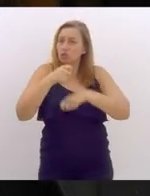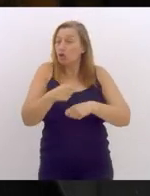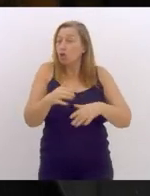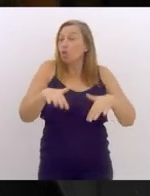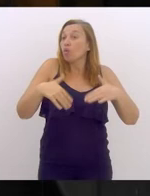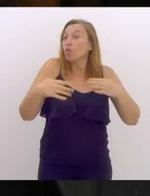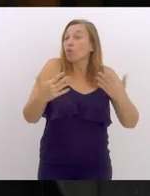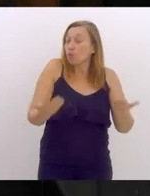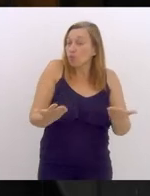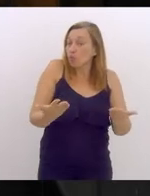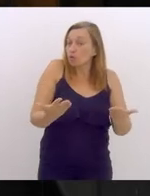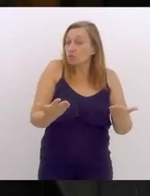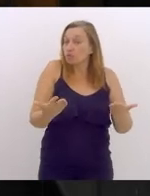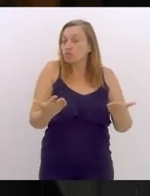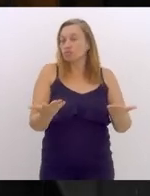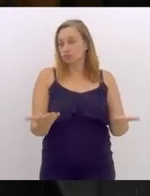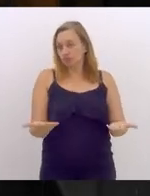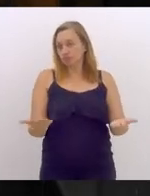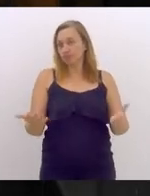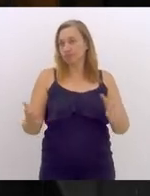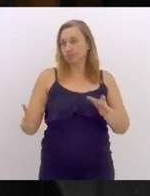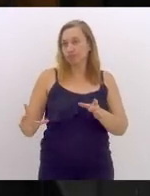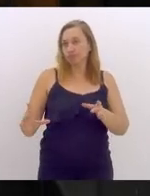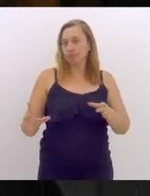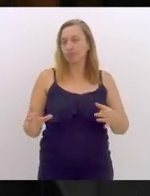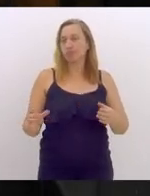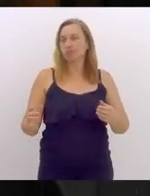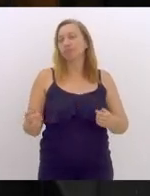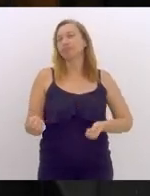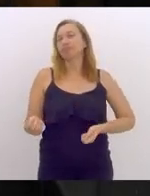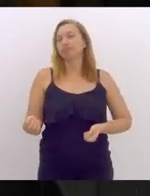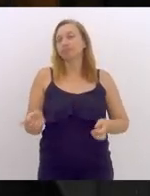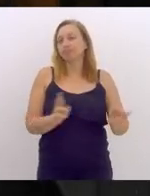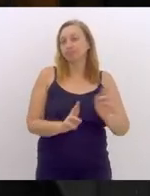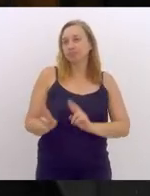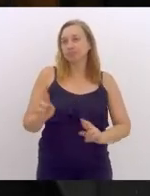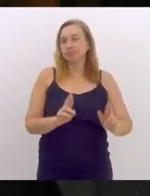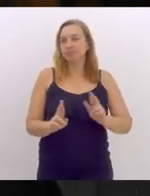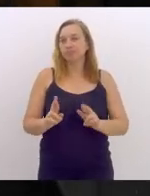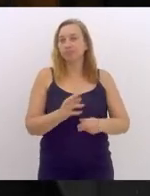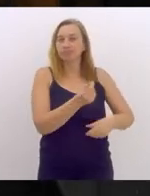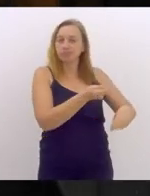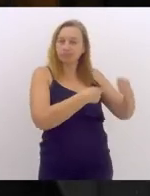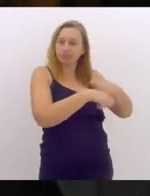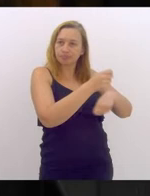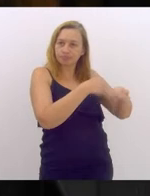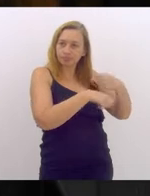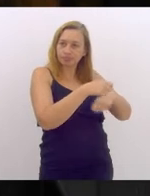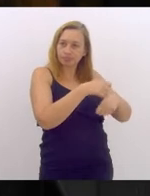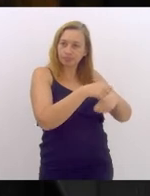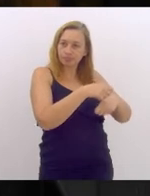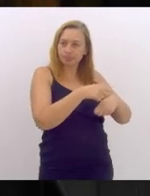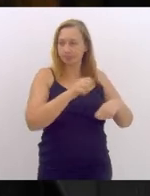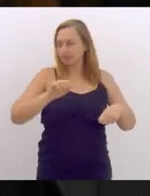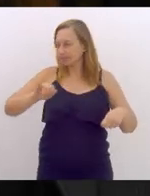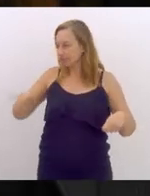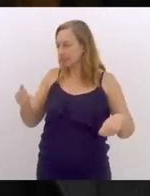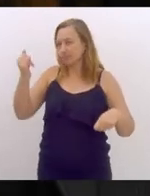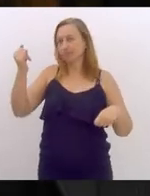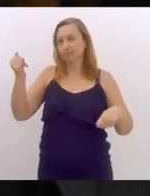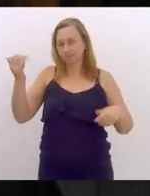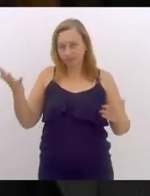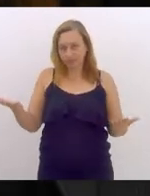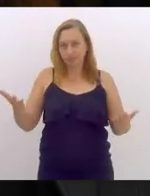se associa a estagnação Econômica com a inflação